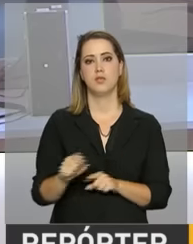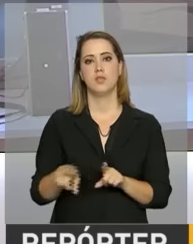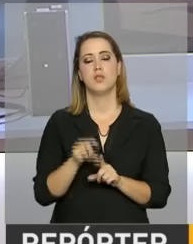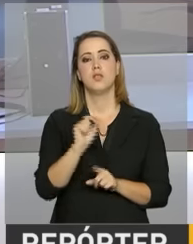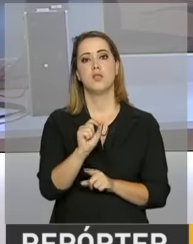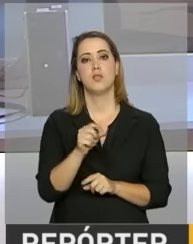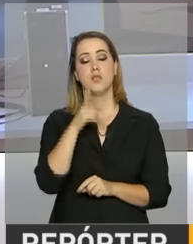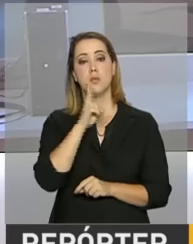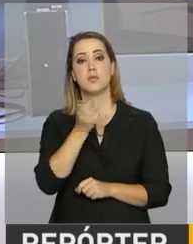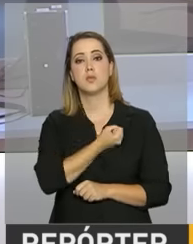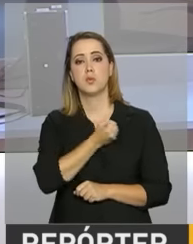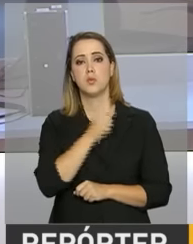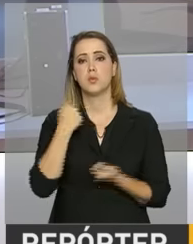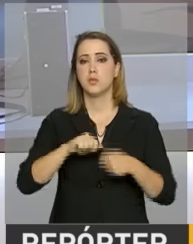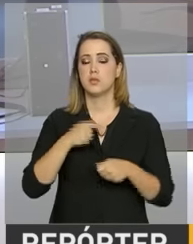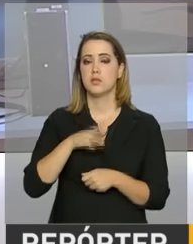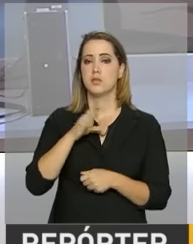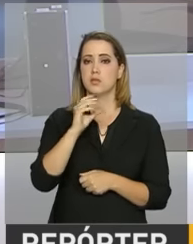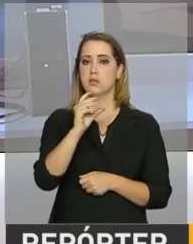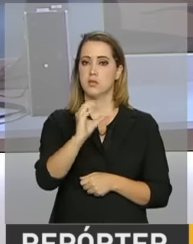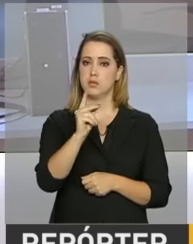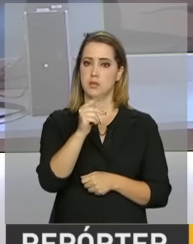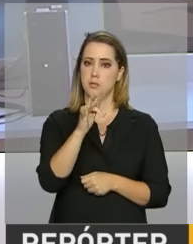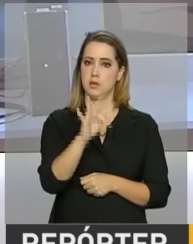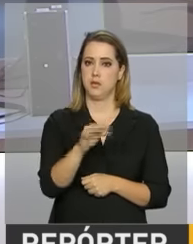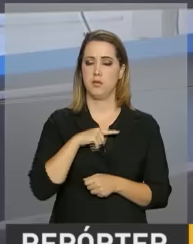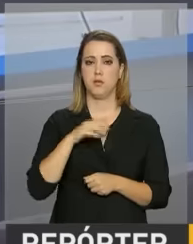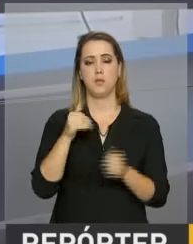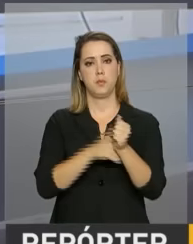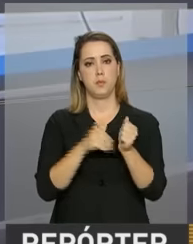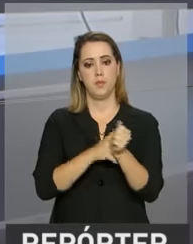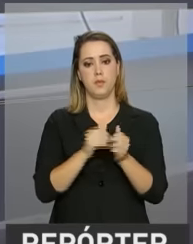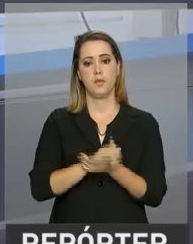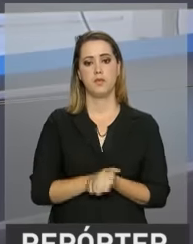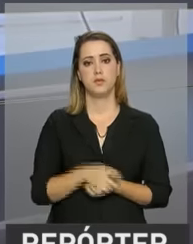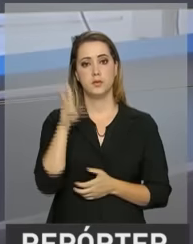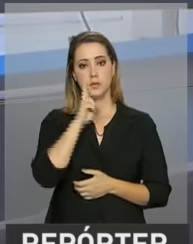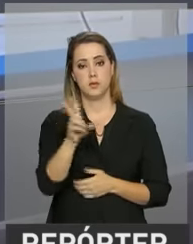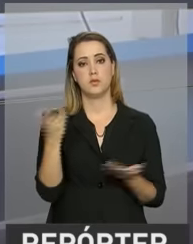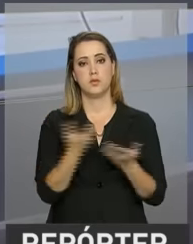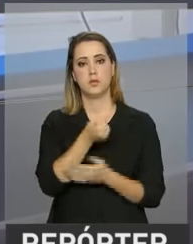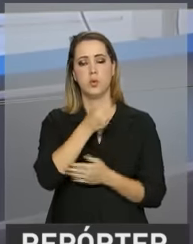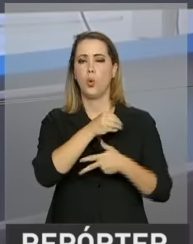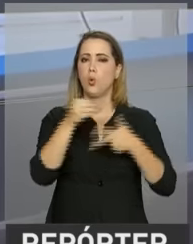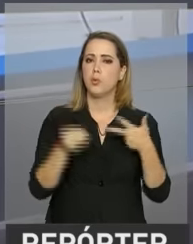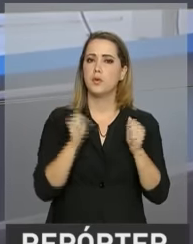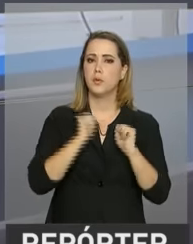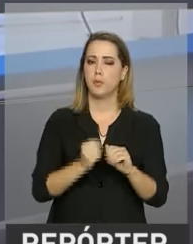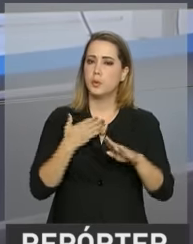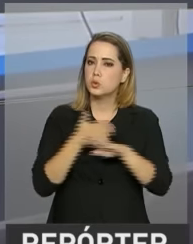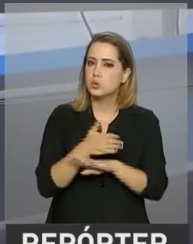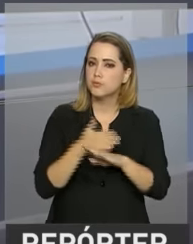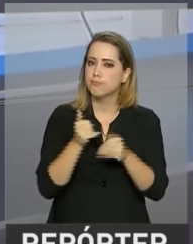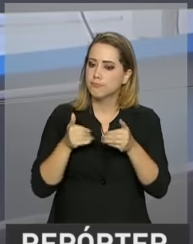está para saber a nota O Estudante precisa informar o CPF e a senha confira agora na reportagem como o Enem pode ser a